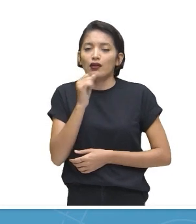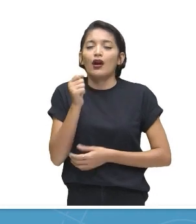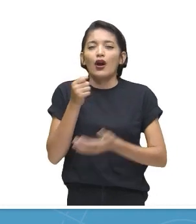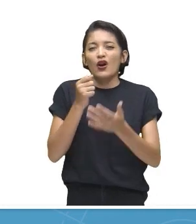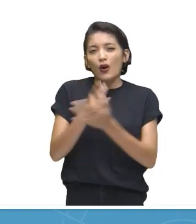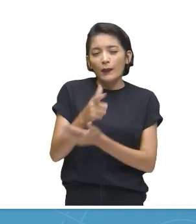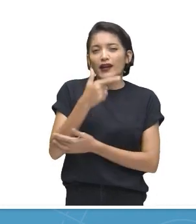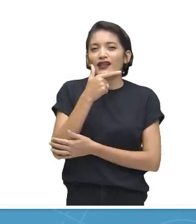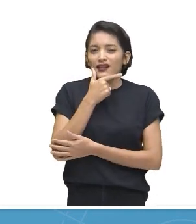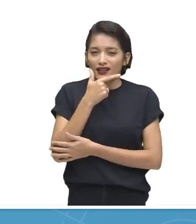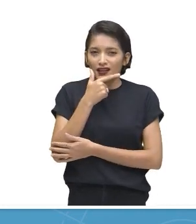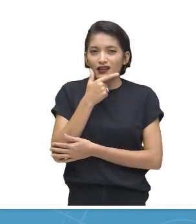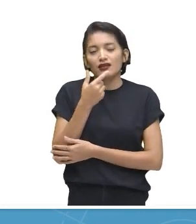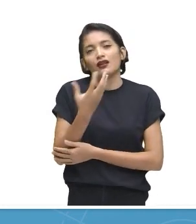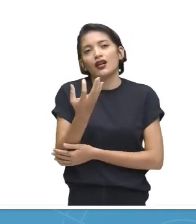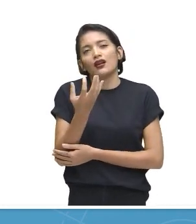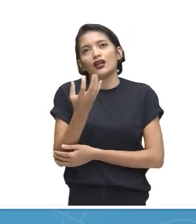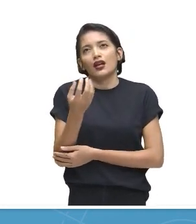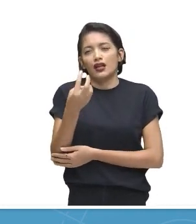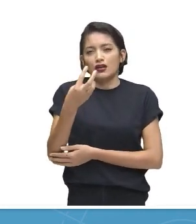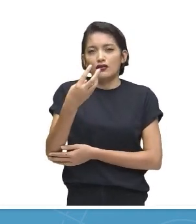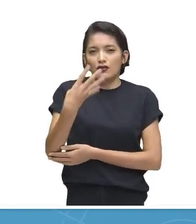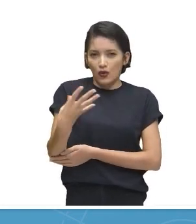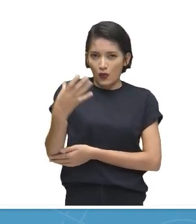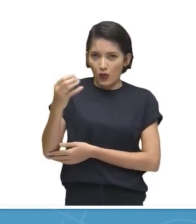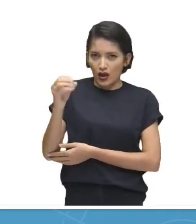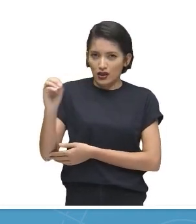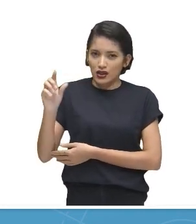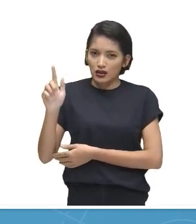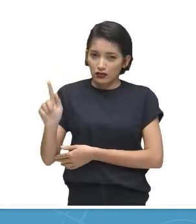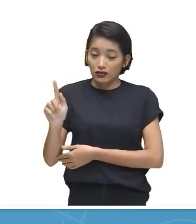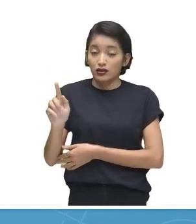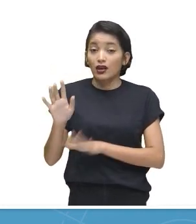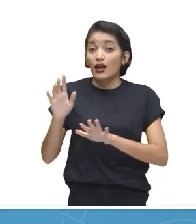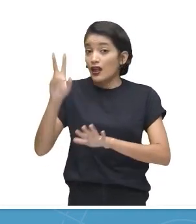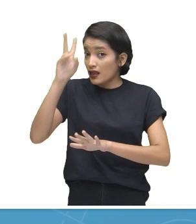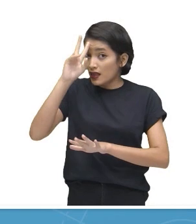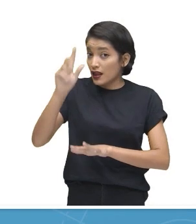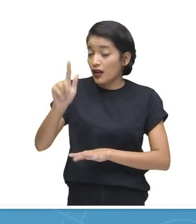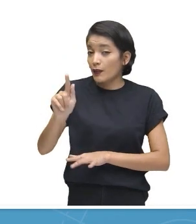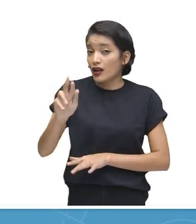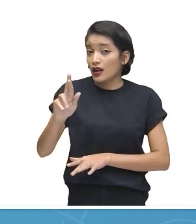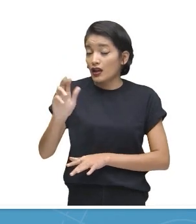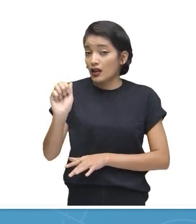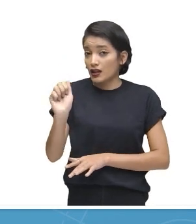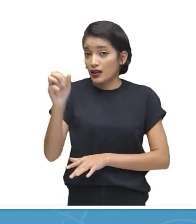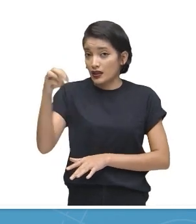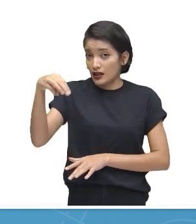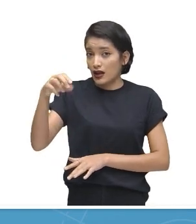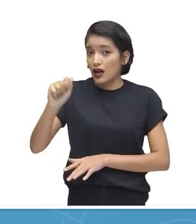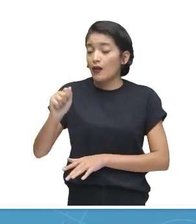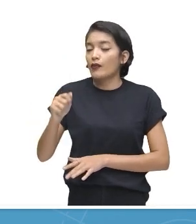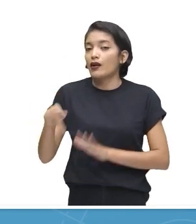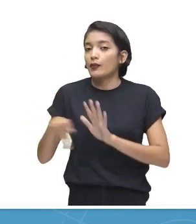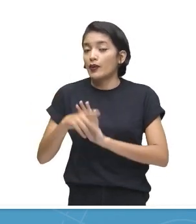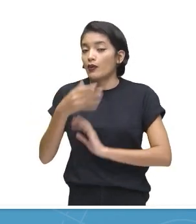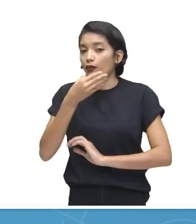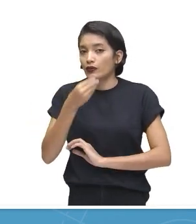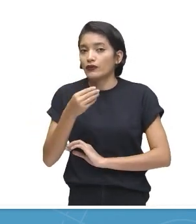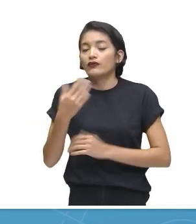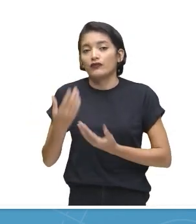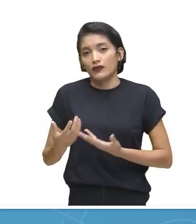eu quero 400 gramas. Lembrando que gramas, ele vem no masculino, tá? Você vai dizer